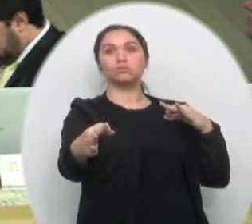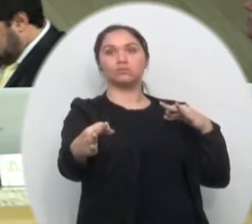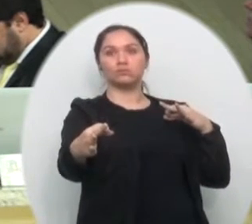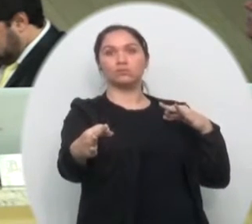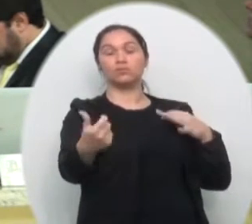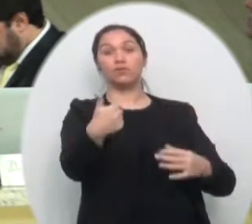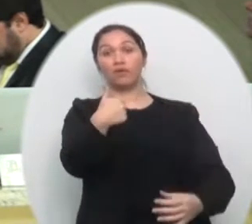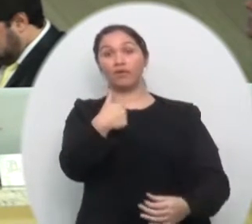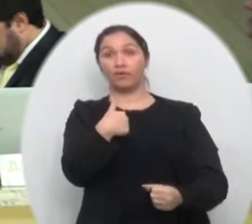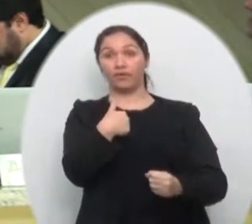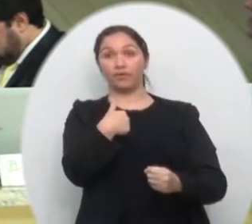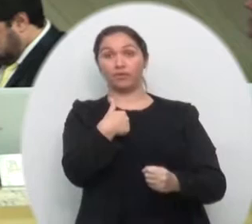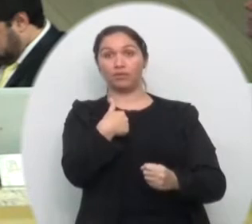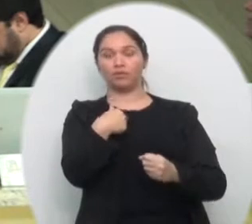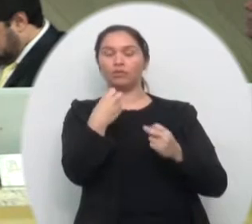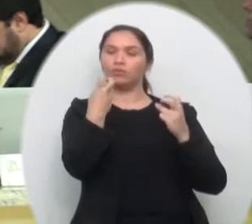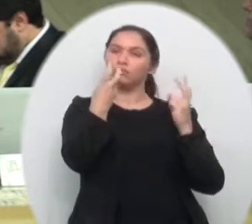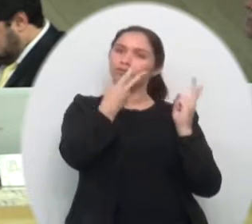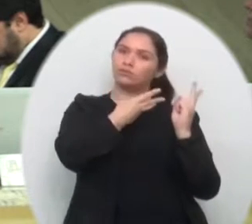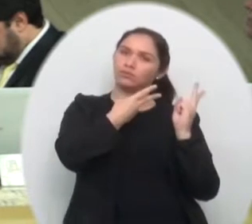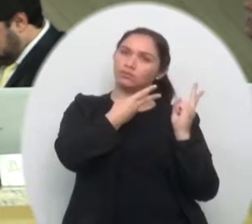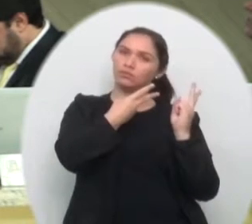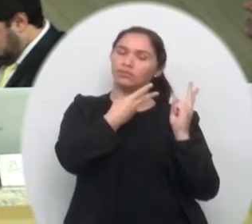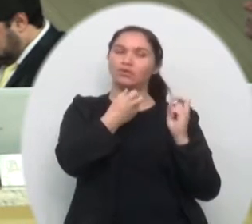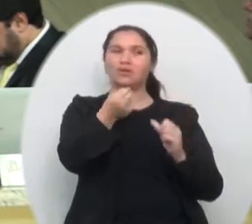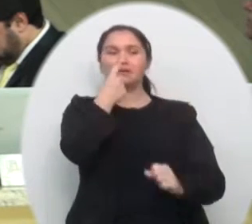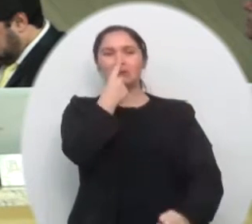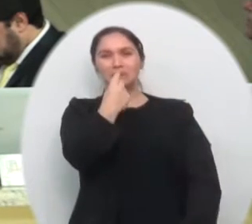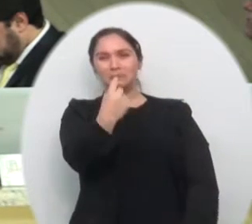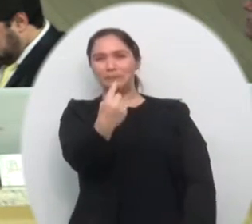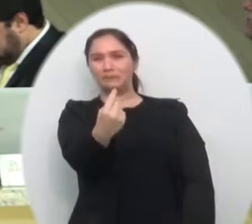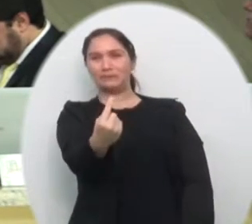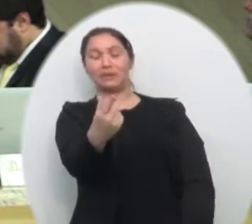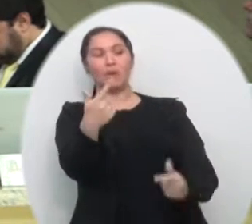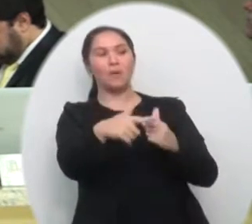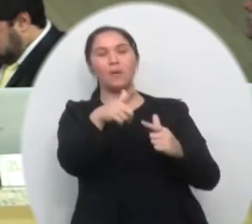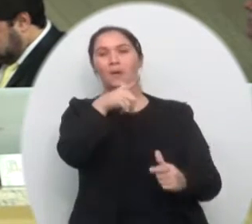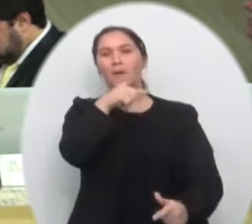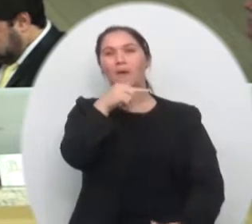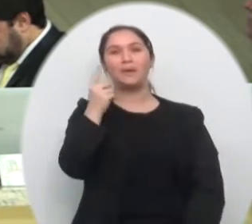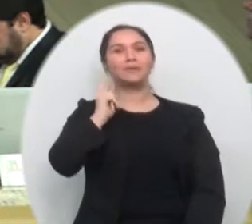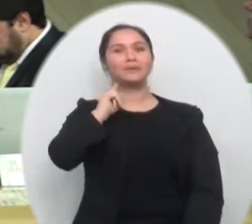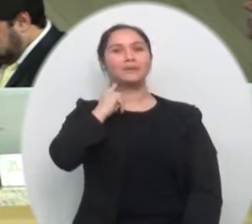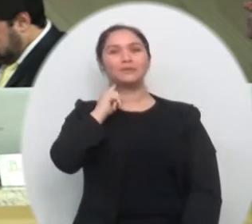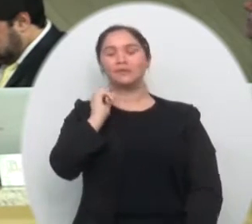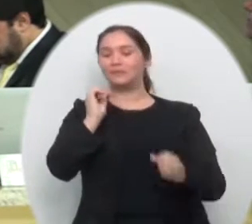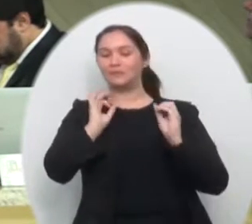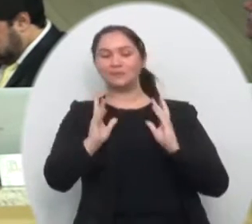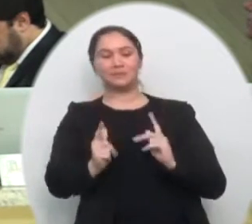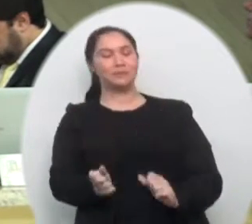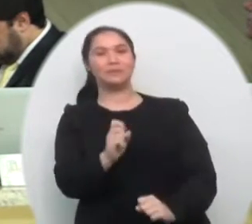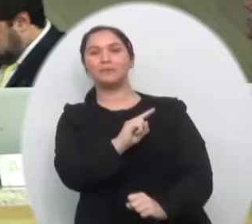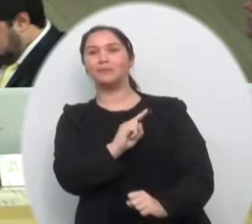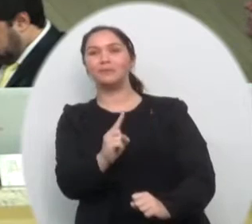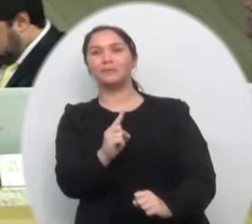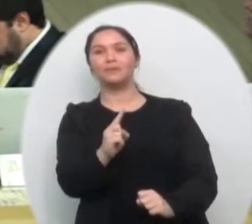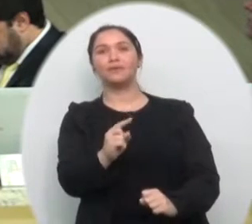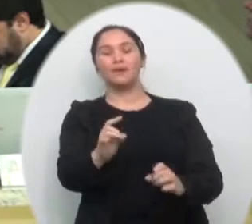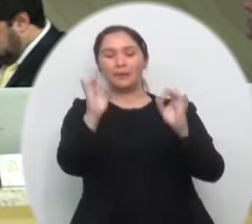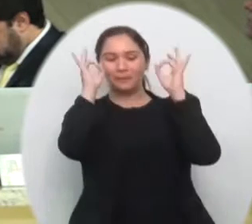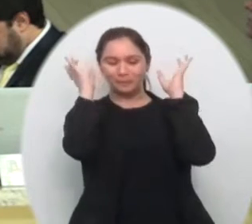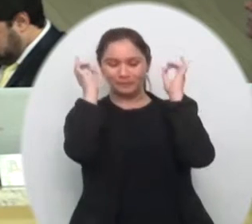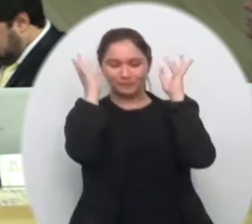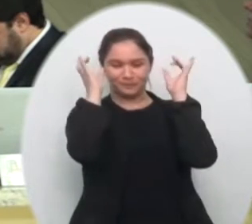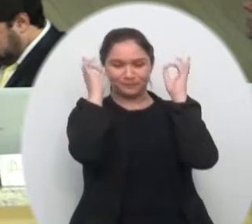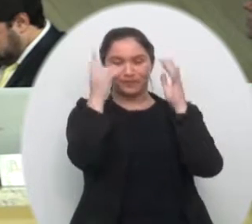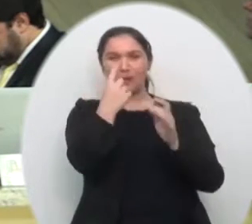30 metros. Então, aquela água, ela vem um cheiro. À noite, ela tem um odor muito forte. A gente não consegue dormir, dá dor de cabeça.